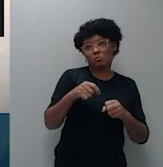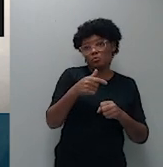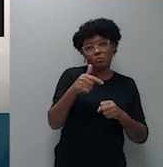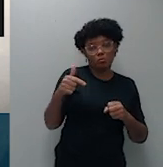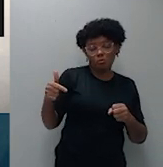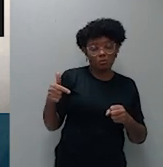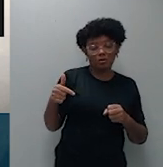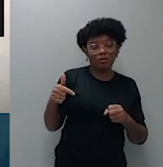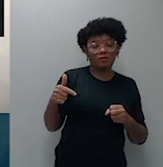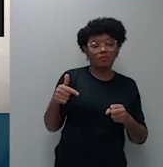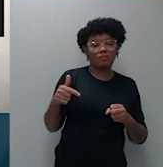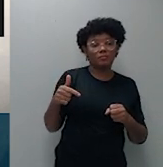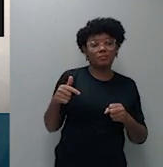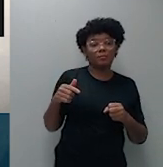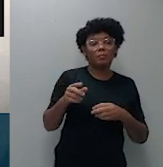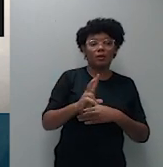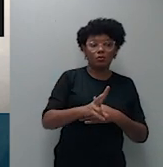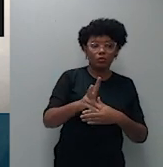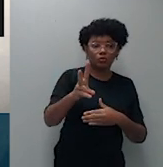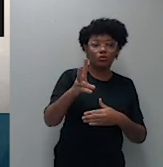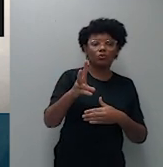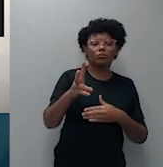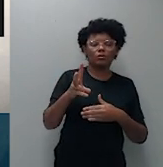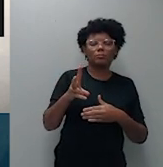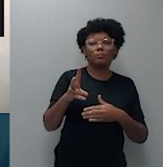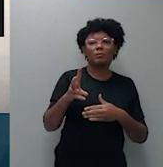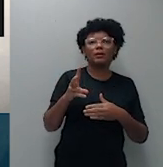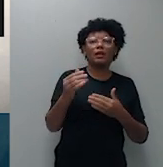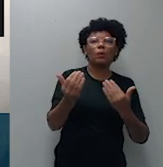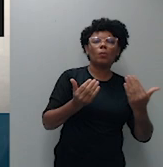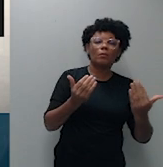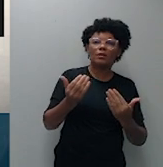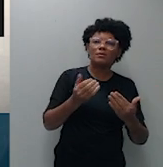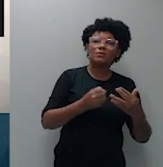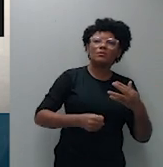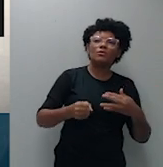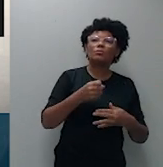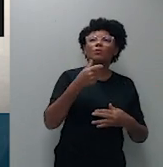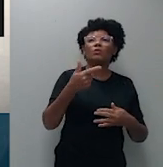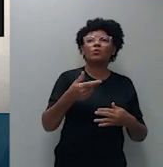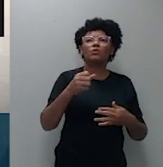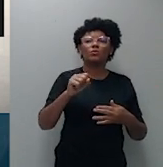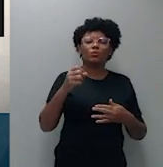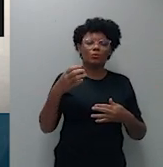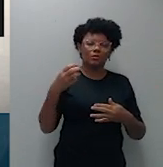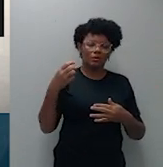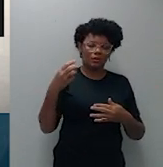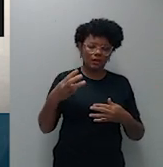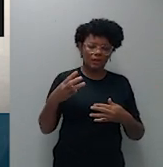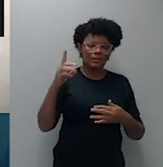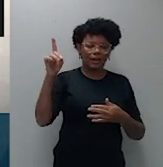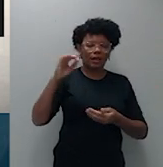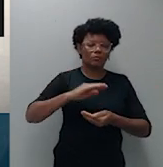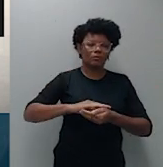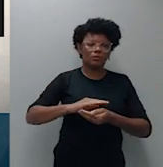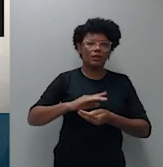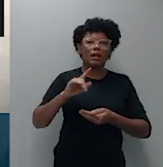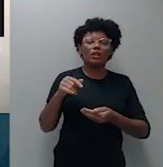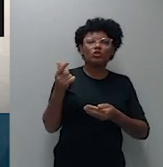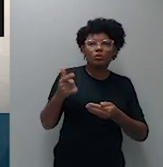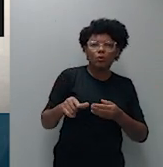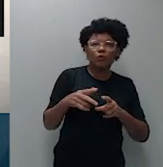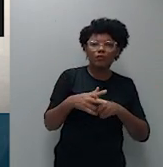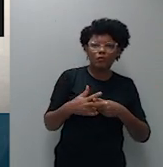para manter a praia incidência por analogia da súmula 283 uma cor